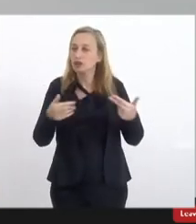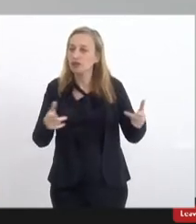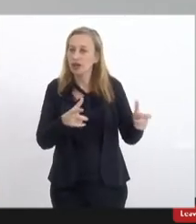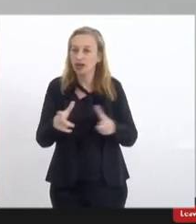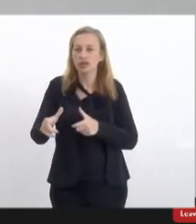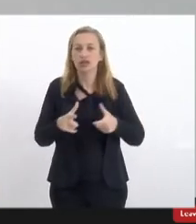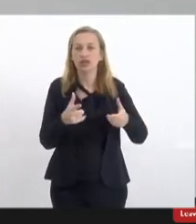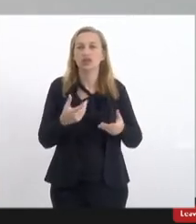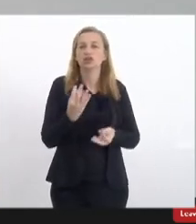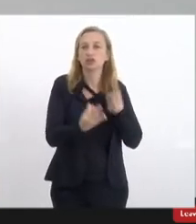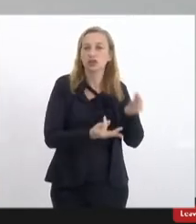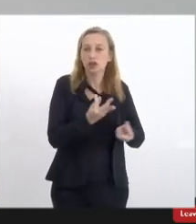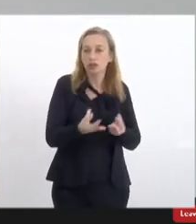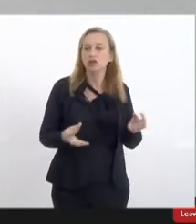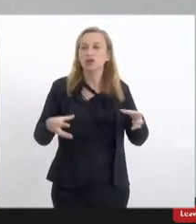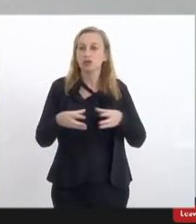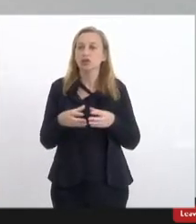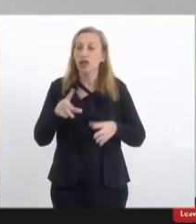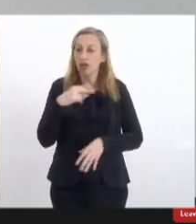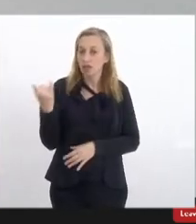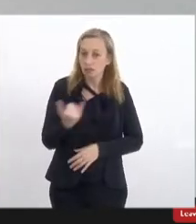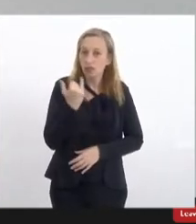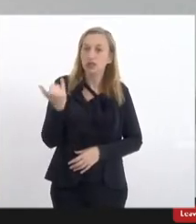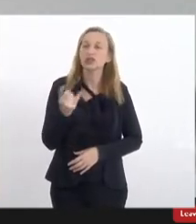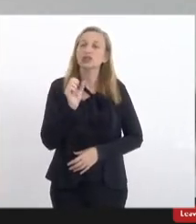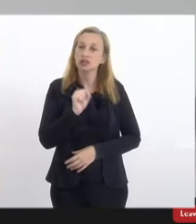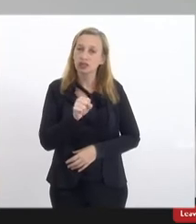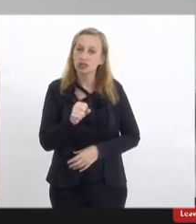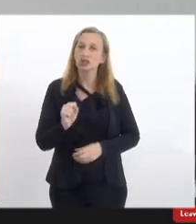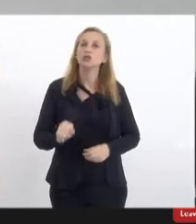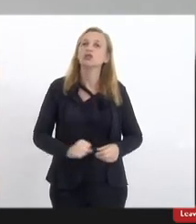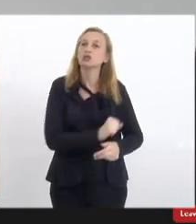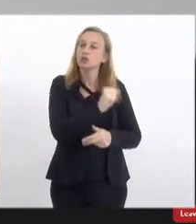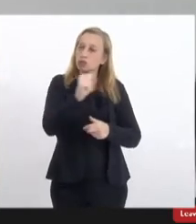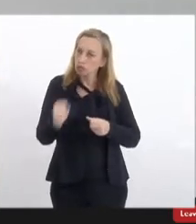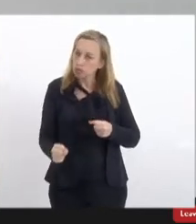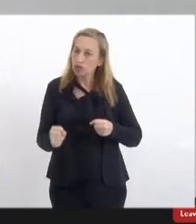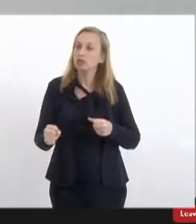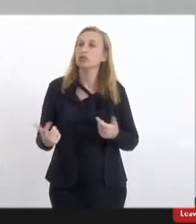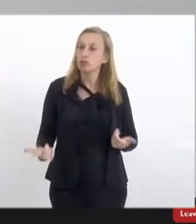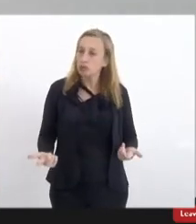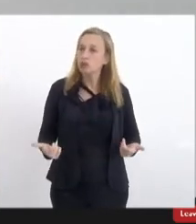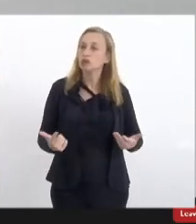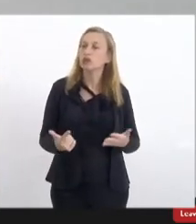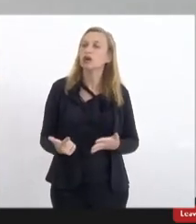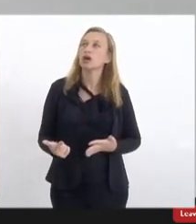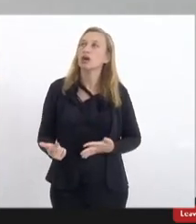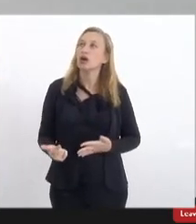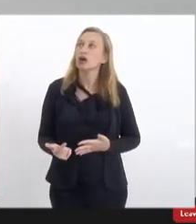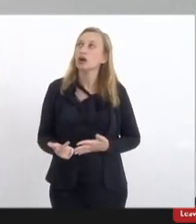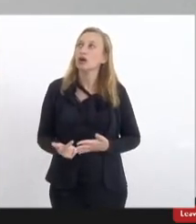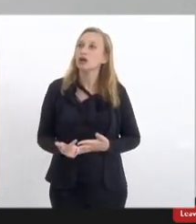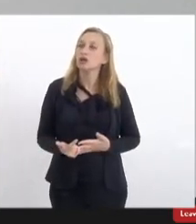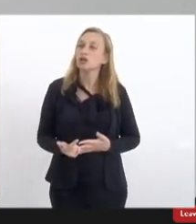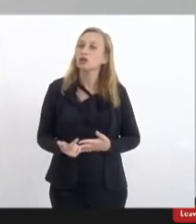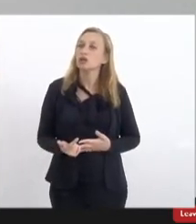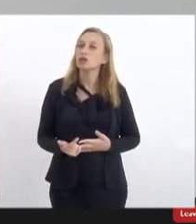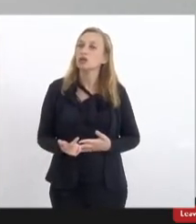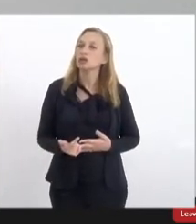comunidades terapêuticas. É um braço importante do poder público e é uma